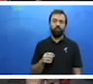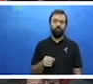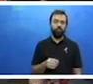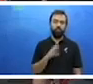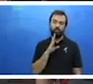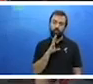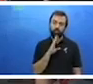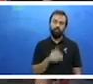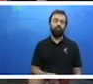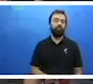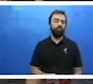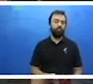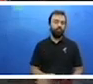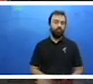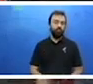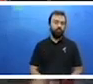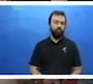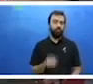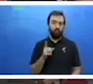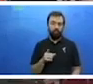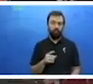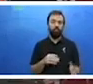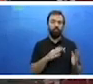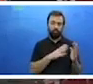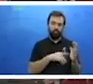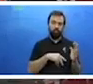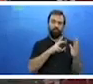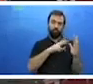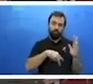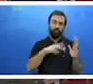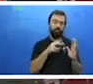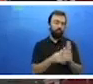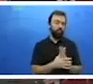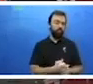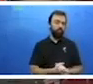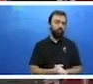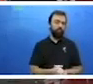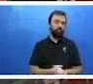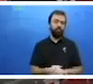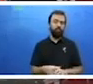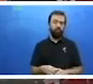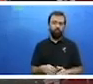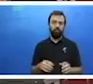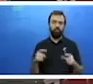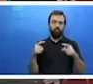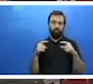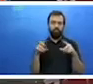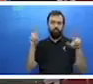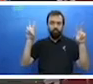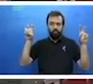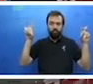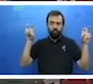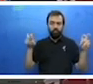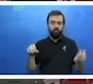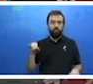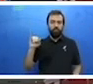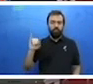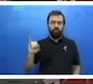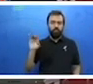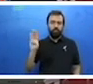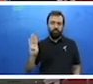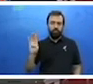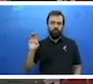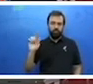sabia, vocês vão ler em casa. Leia para saber mais, é sobre o IBGE. Lendo esse texto, você